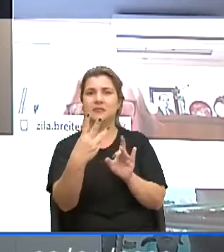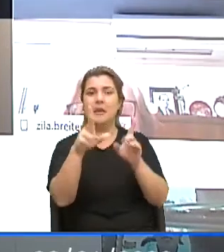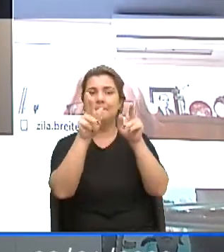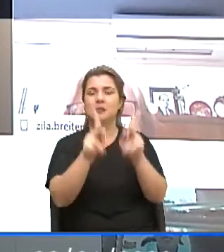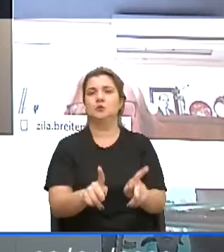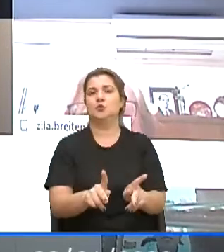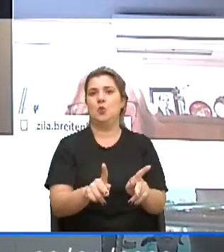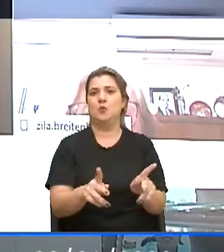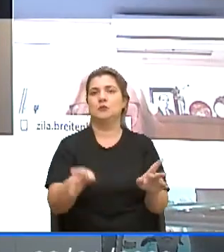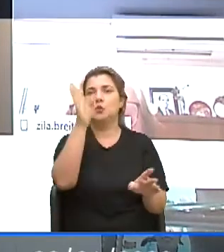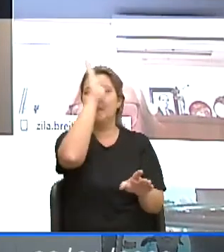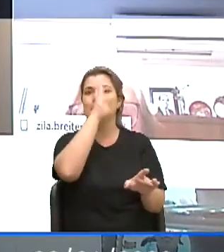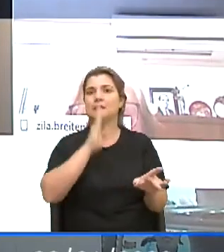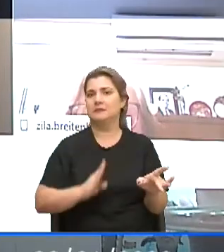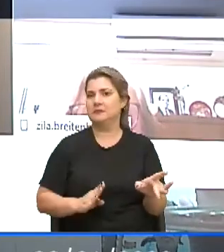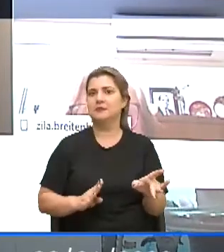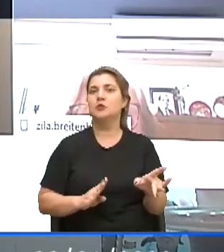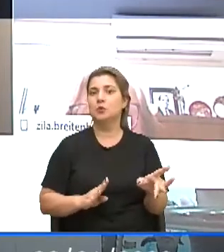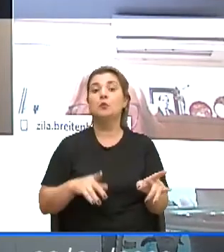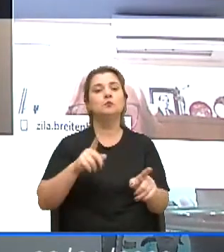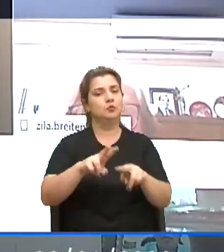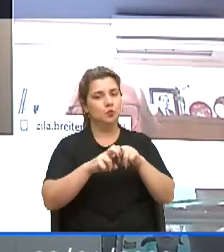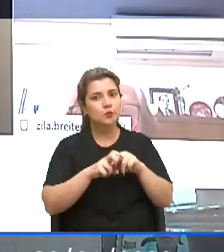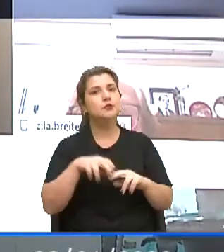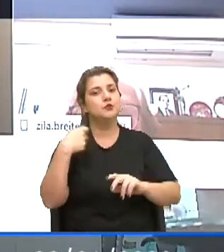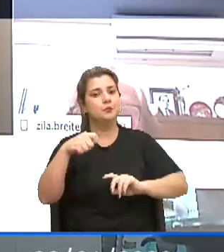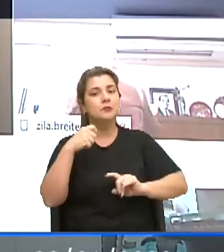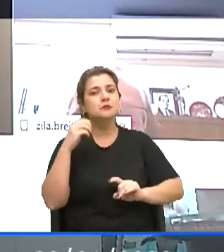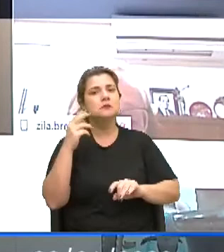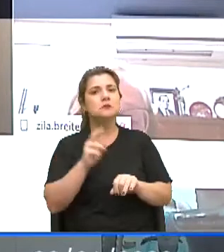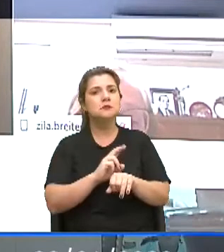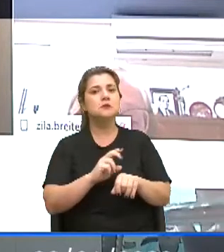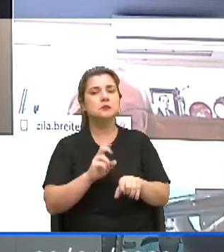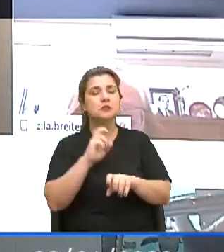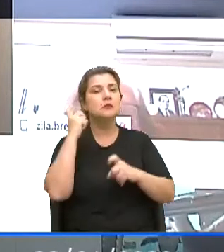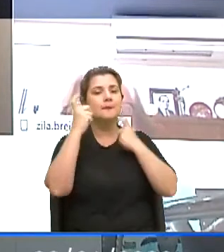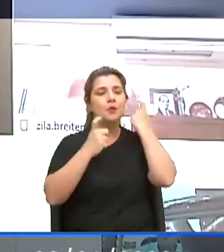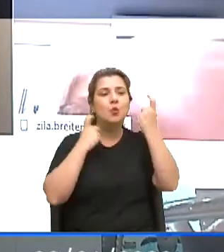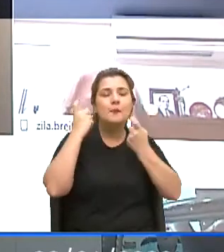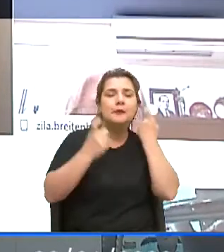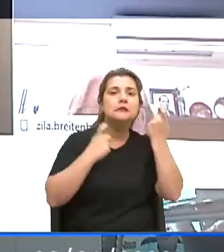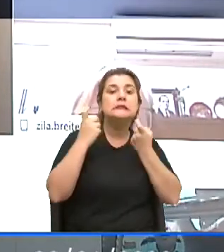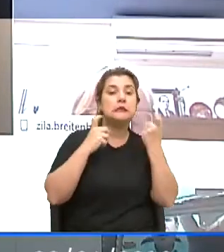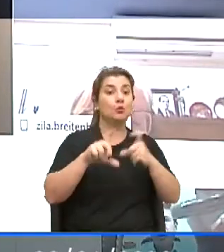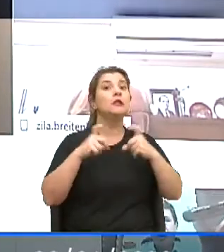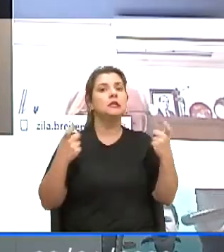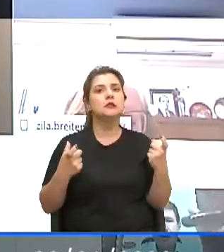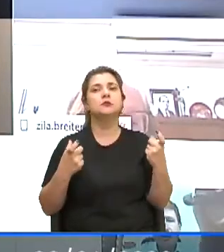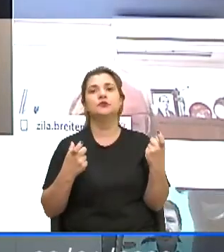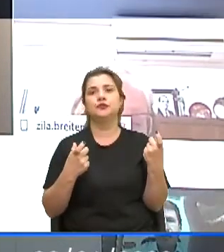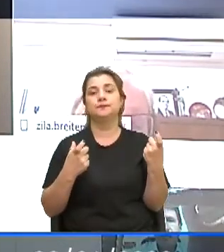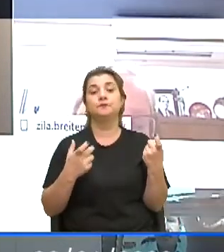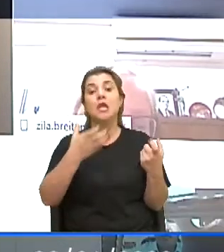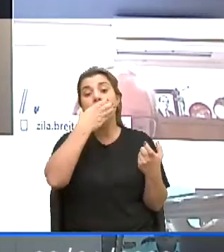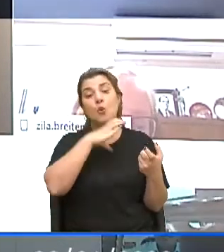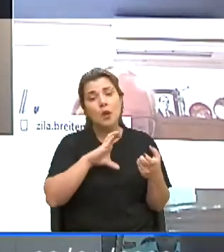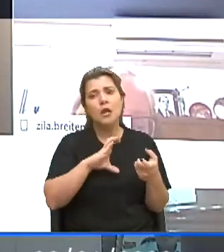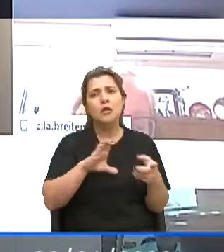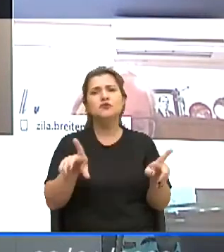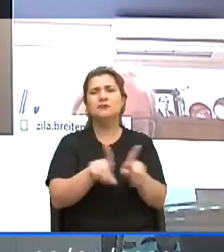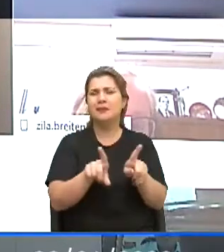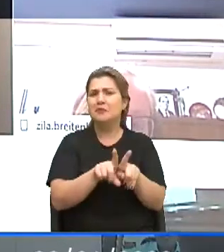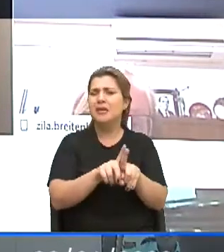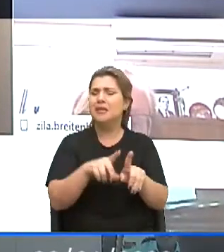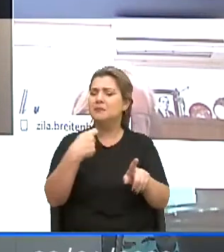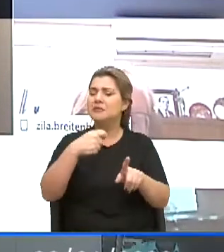trouxe essa coisa para cá, que um dia ia chegar, mas não foi nossa posição. Então, a gente tem que ter uma preocupação muito grande com isso aí. E eu acho que a gente tem que sair um pouco